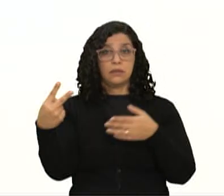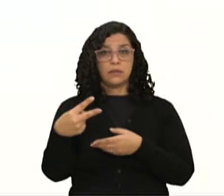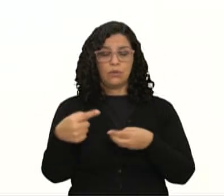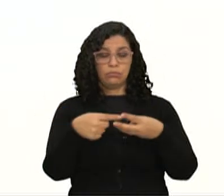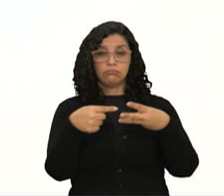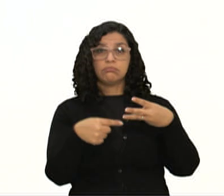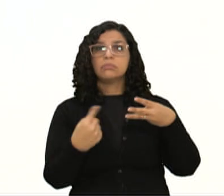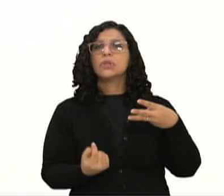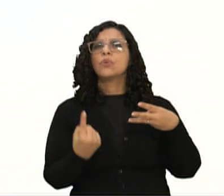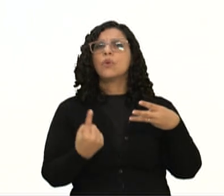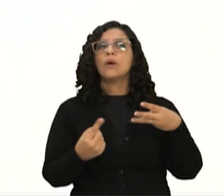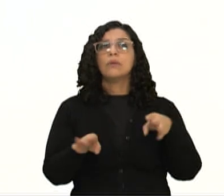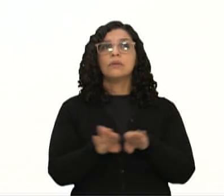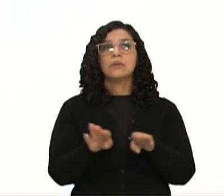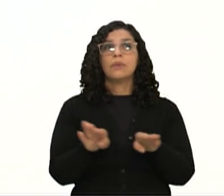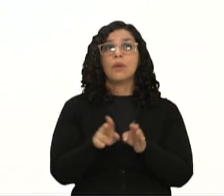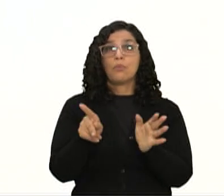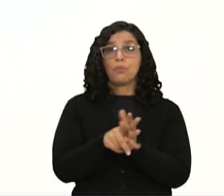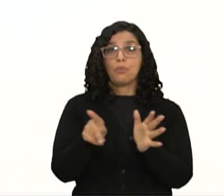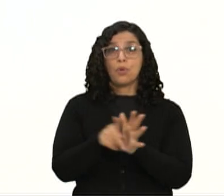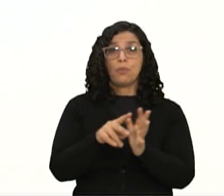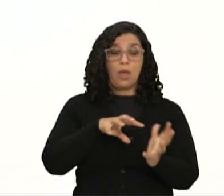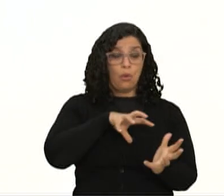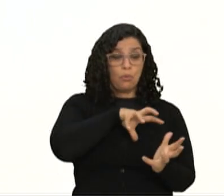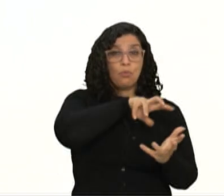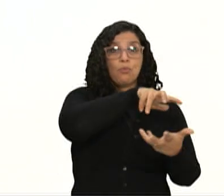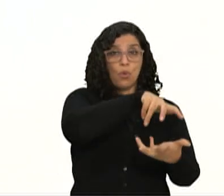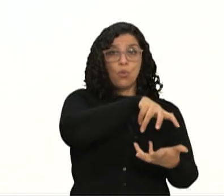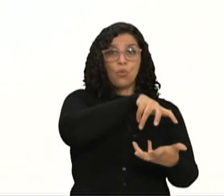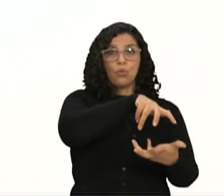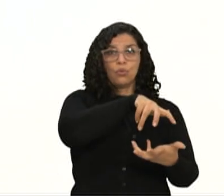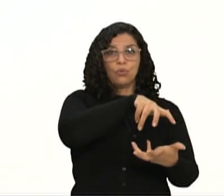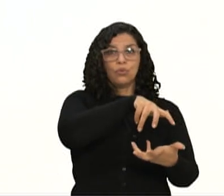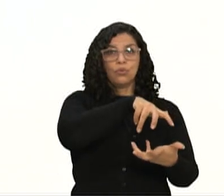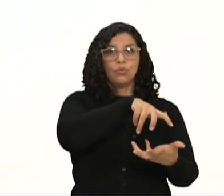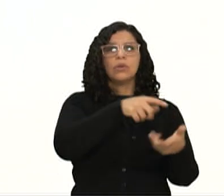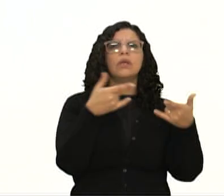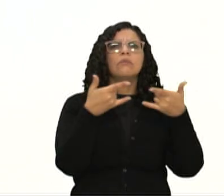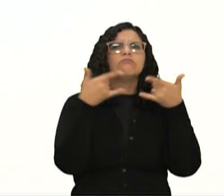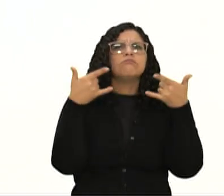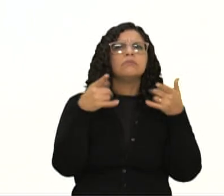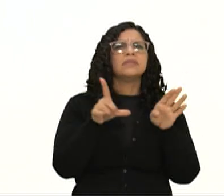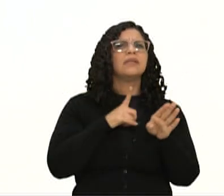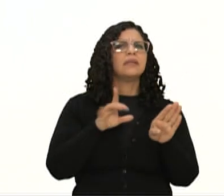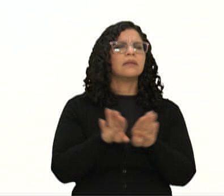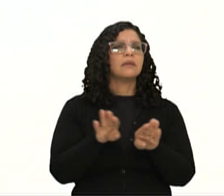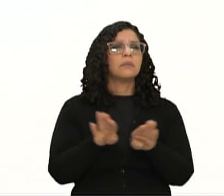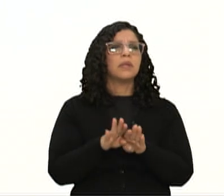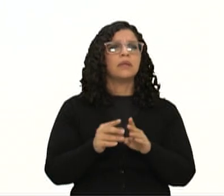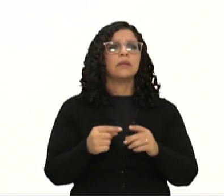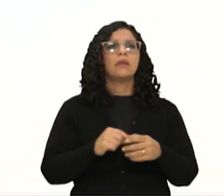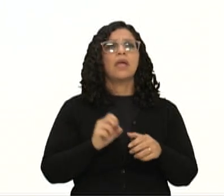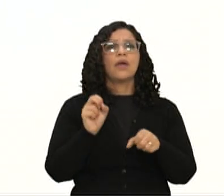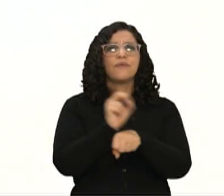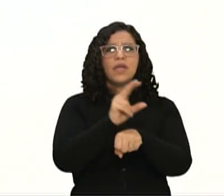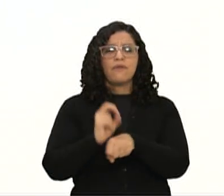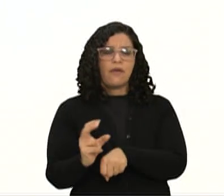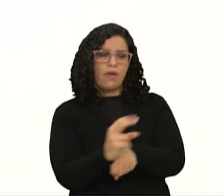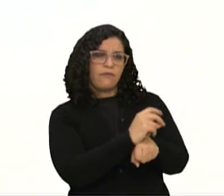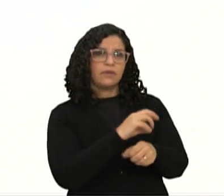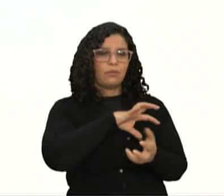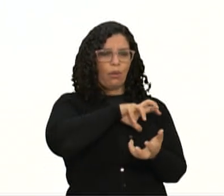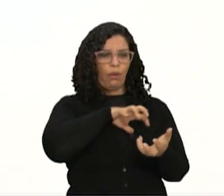segunda imagem, presta atenção que é o mapa mundi ali, é o mundo todo, né, com vários vírusinhos em volta